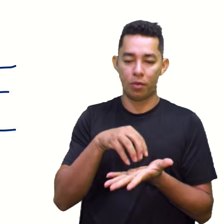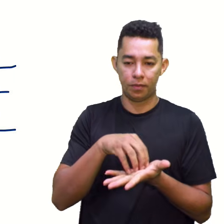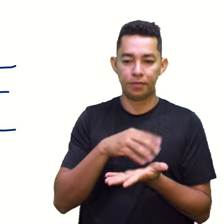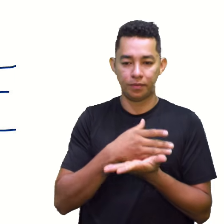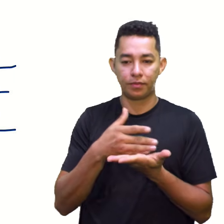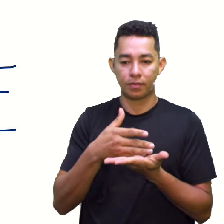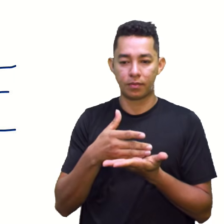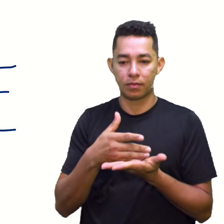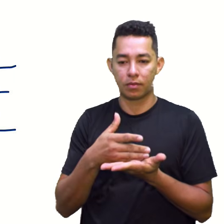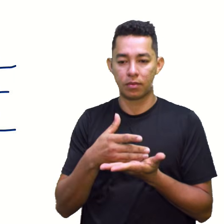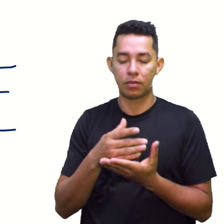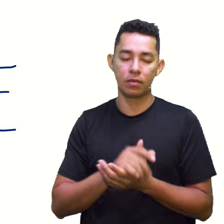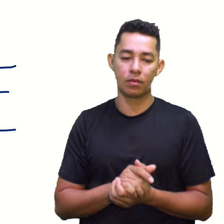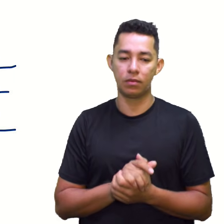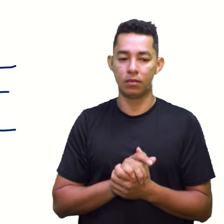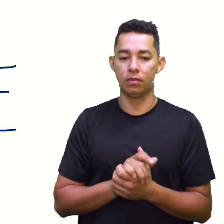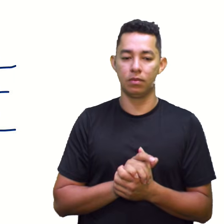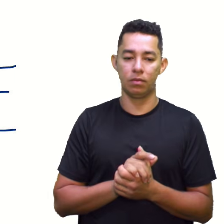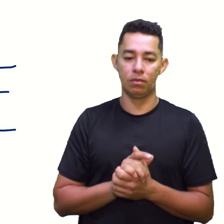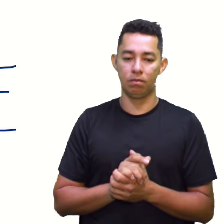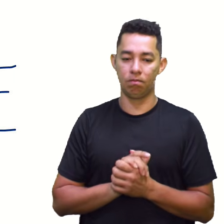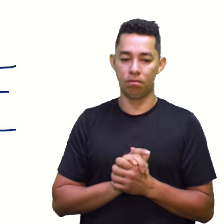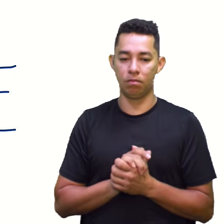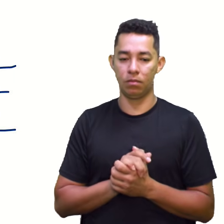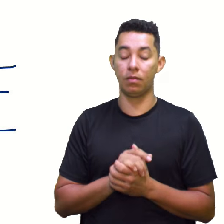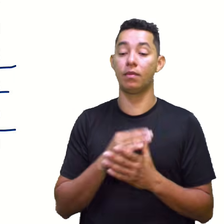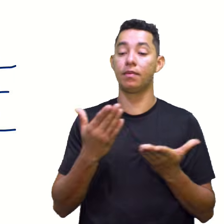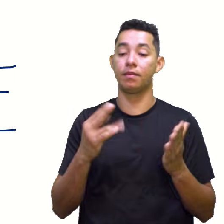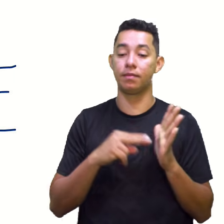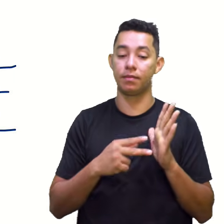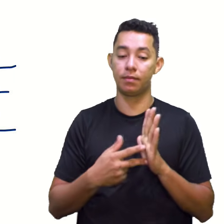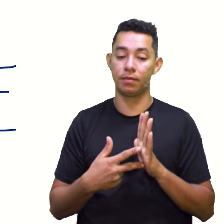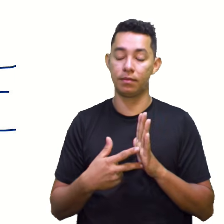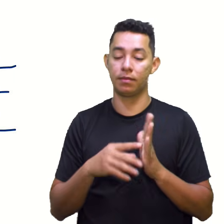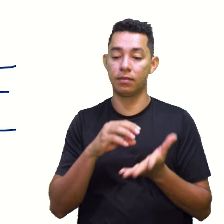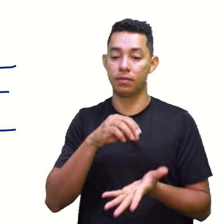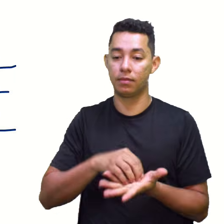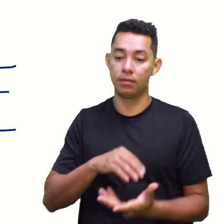da circunferência, então esse centro vai ser 0,